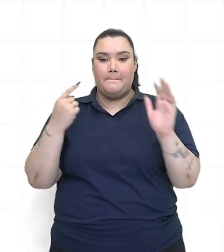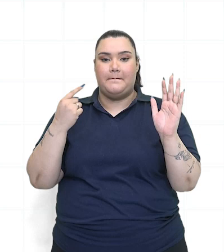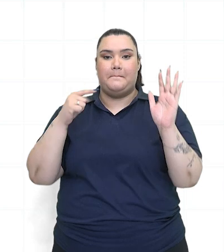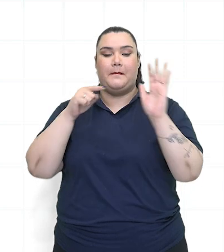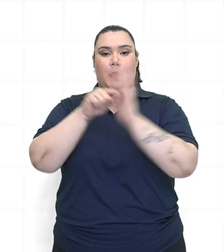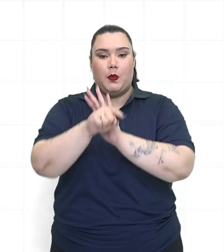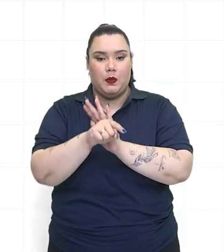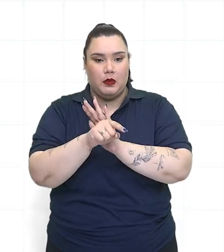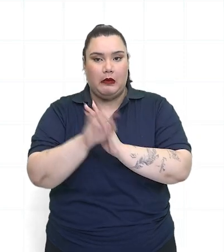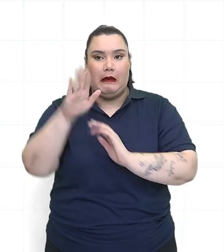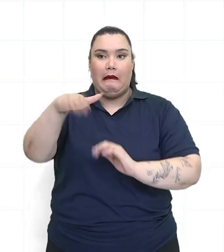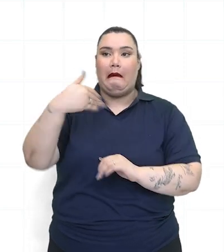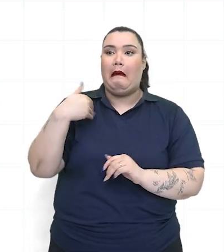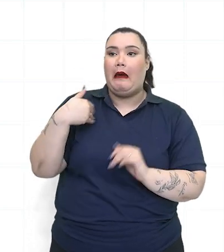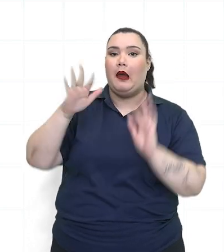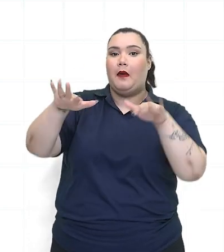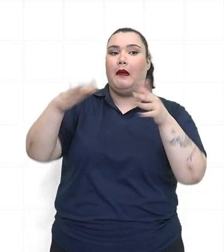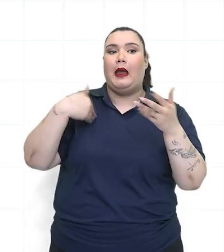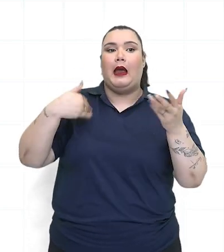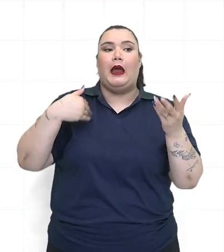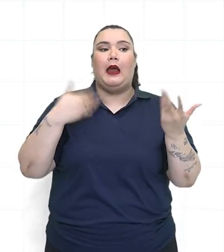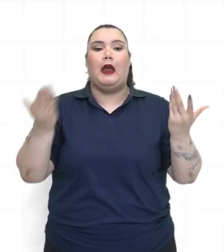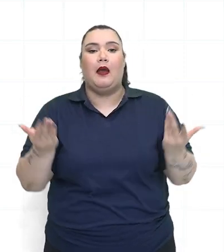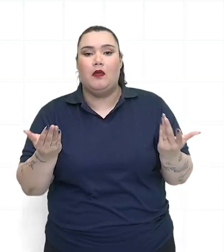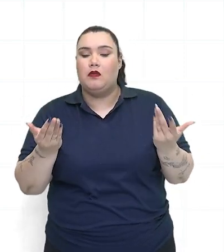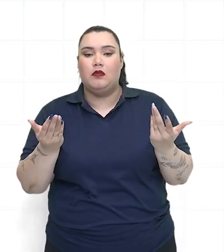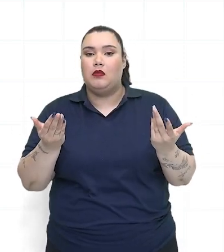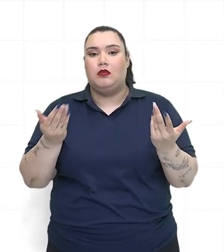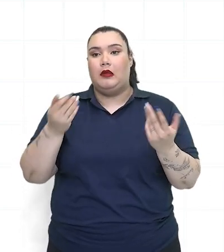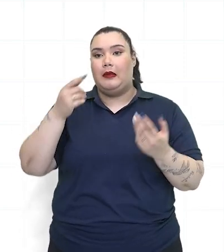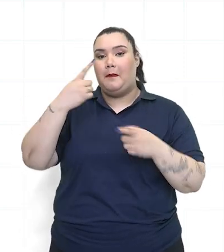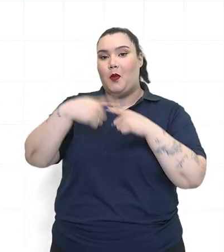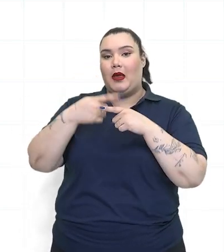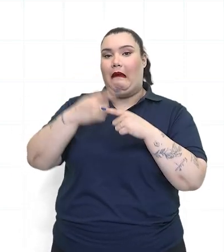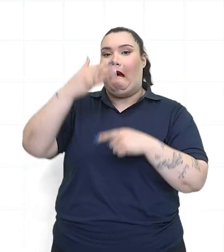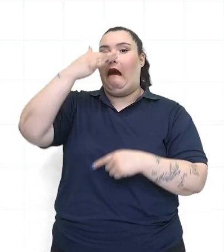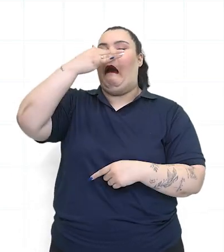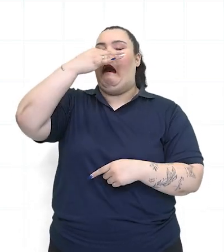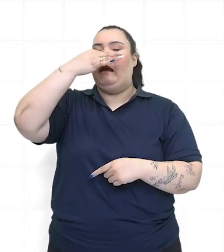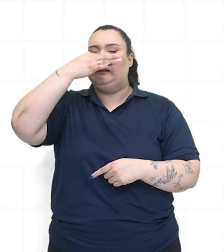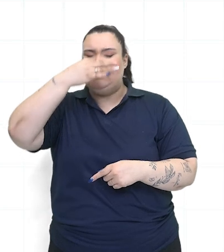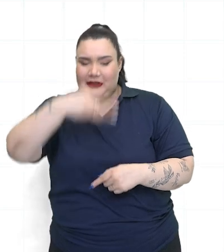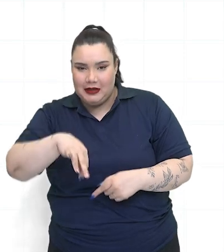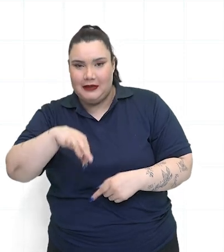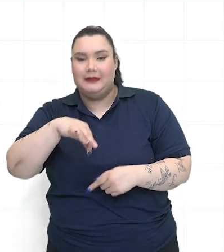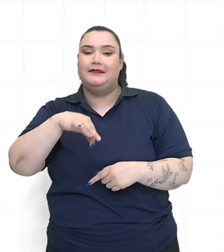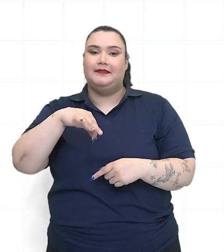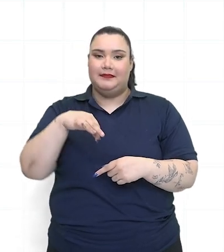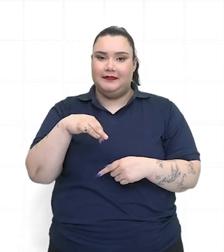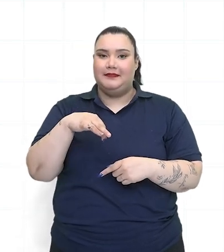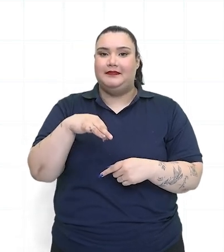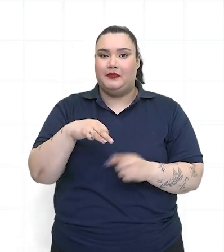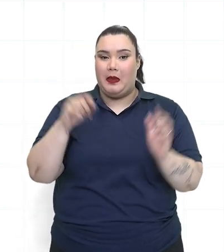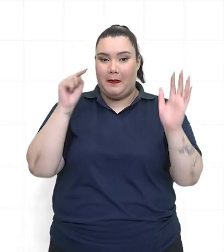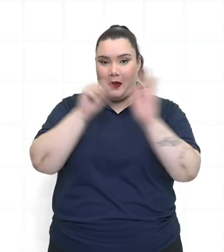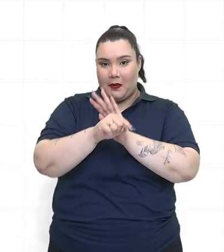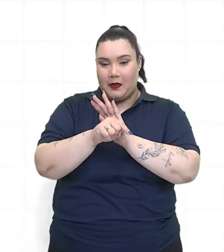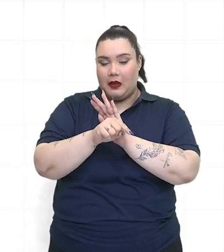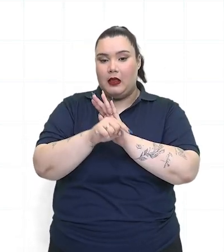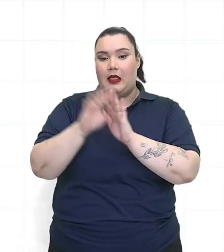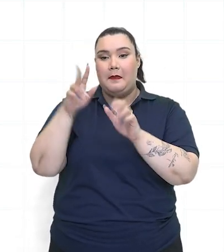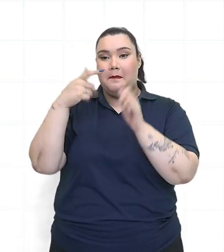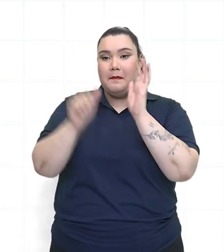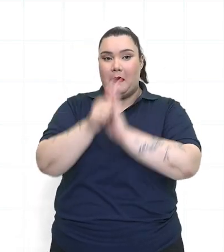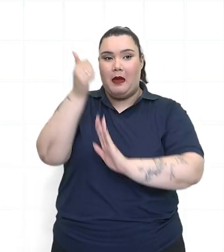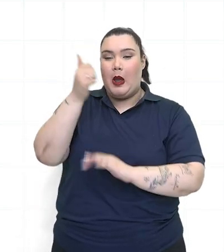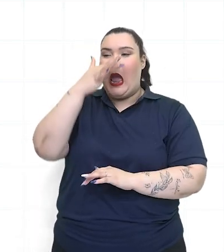perguntou, e eu não tenho, né, um papel para mim? Depois dele dessa pergunta, ele fez essa pergunta depois de